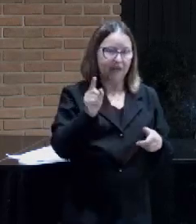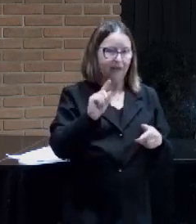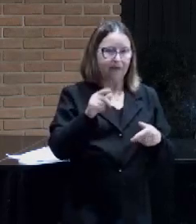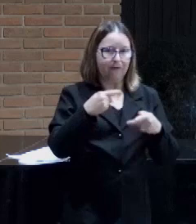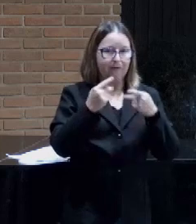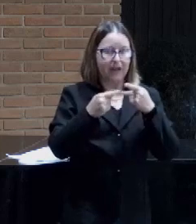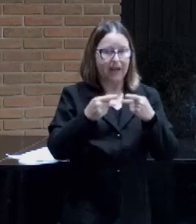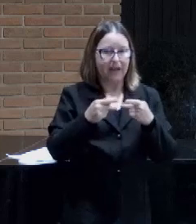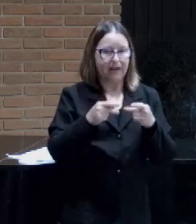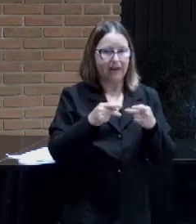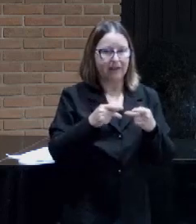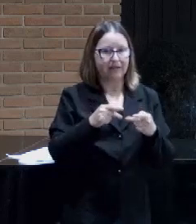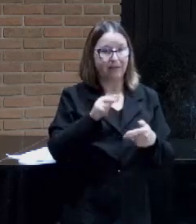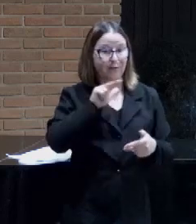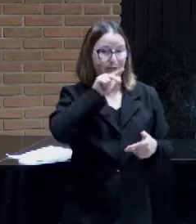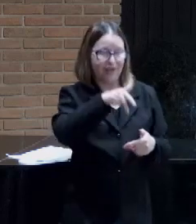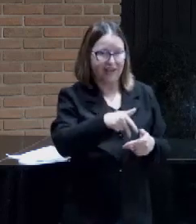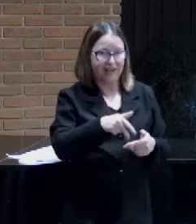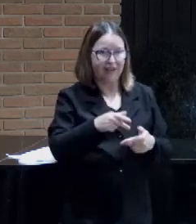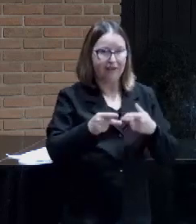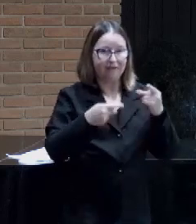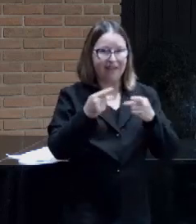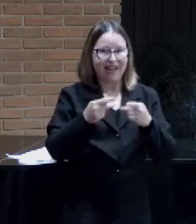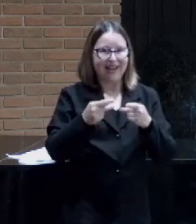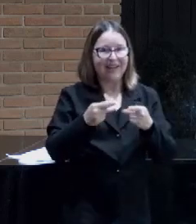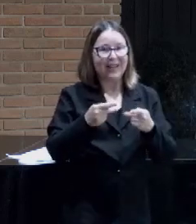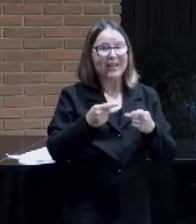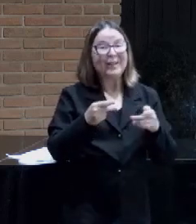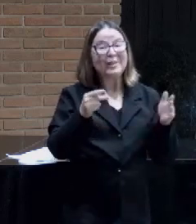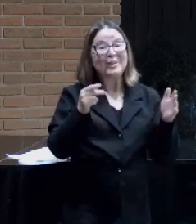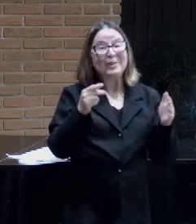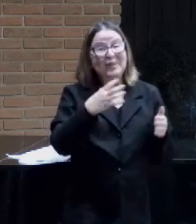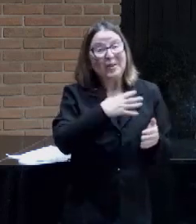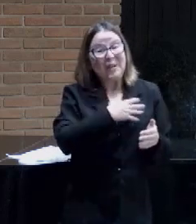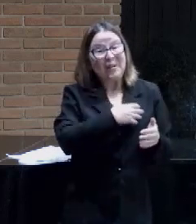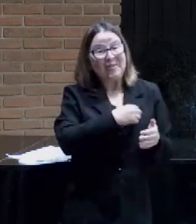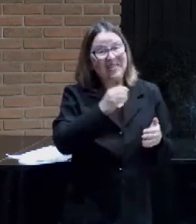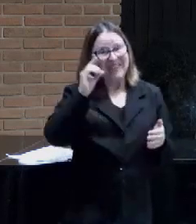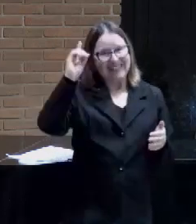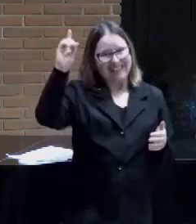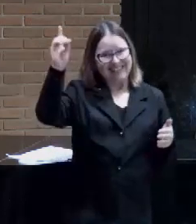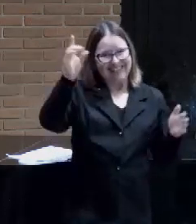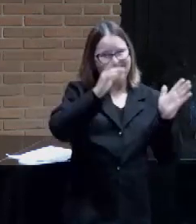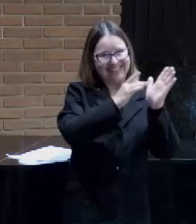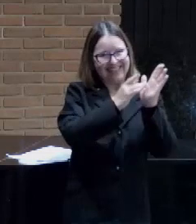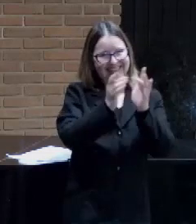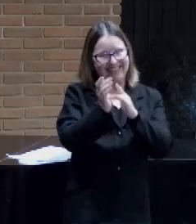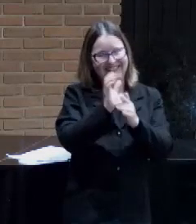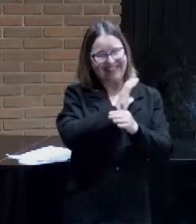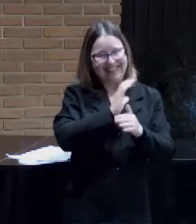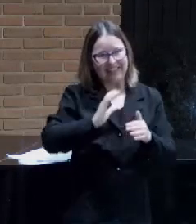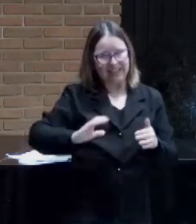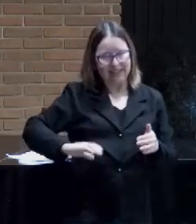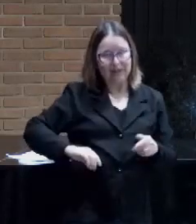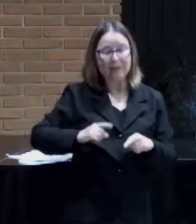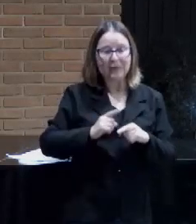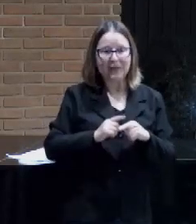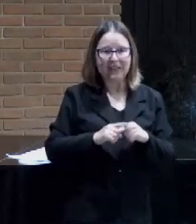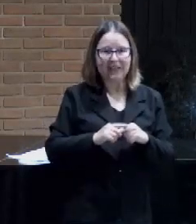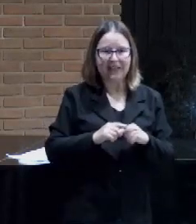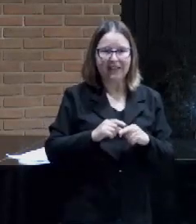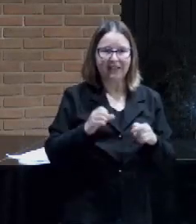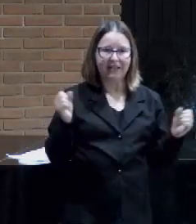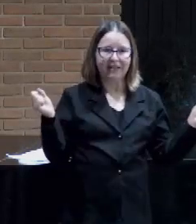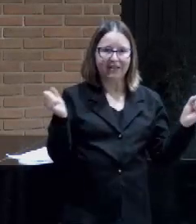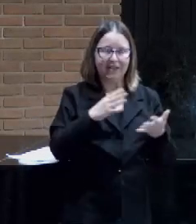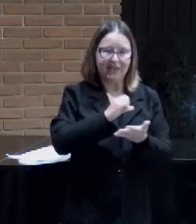nem fala sobre nós, mas fala sobre o Filho de Deus, Jesus Cristo. Quando nós passamos pelo Novo Testamento, ali em Mateus,